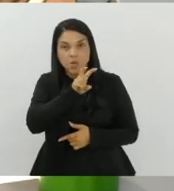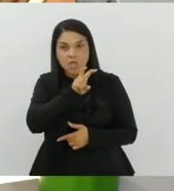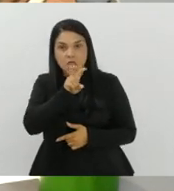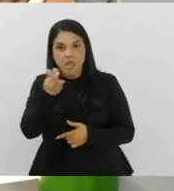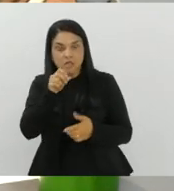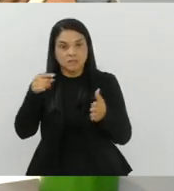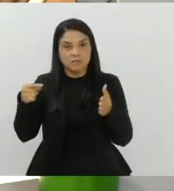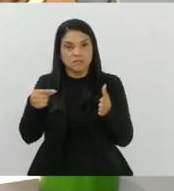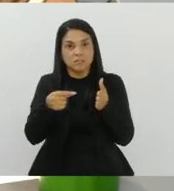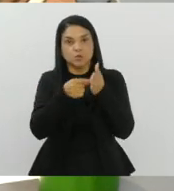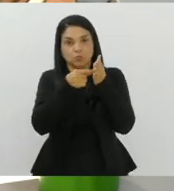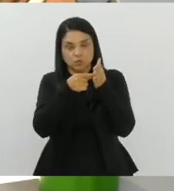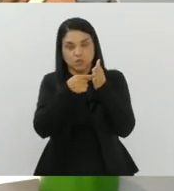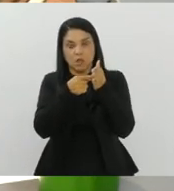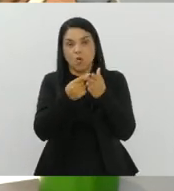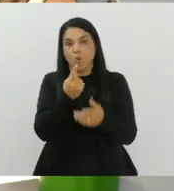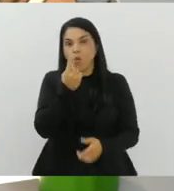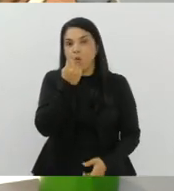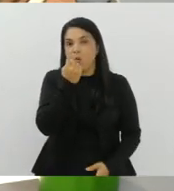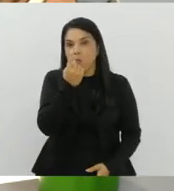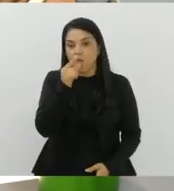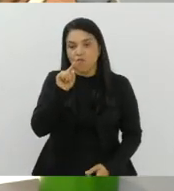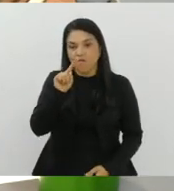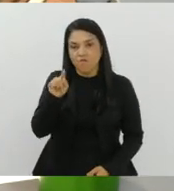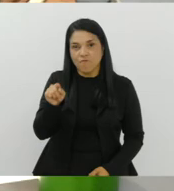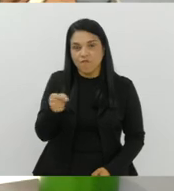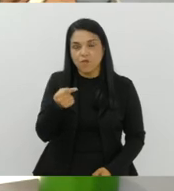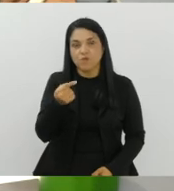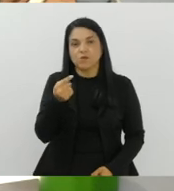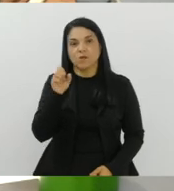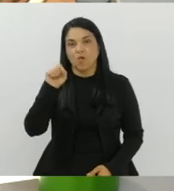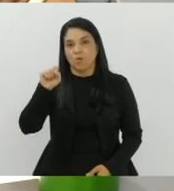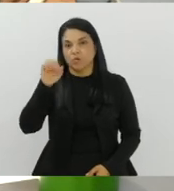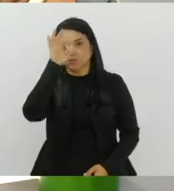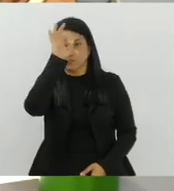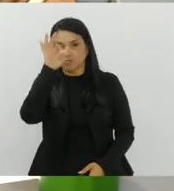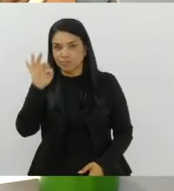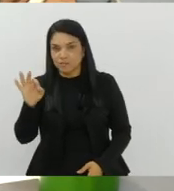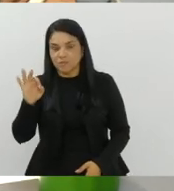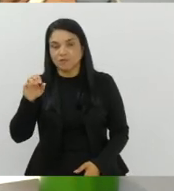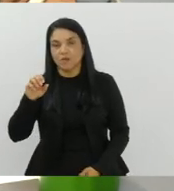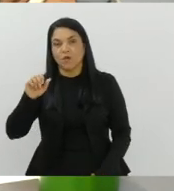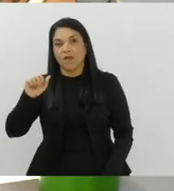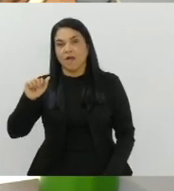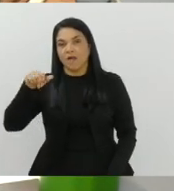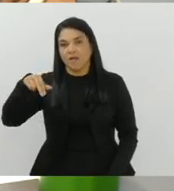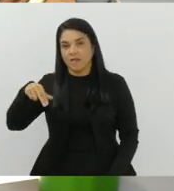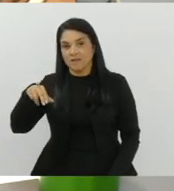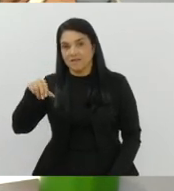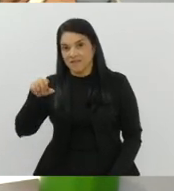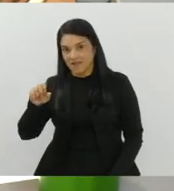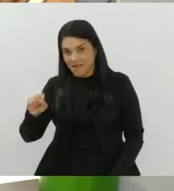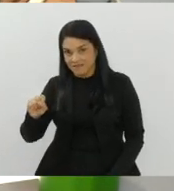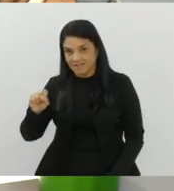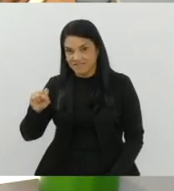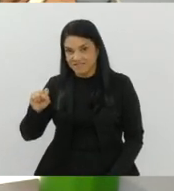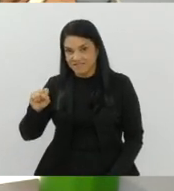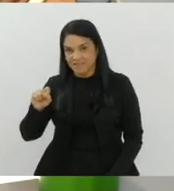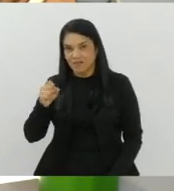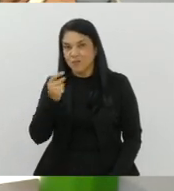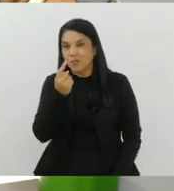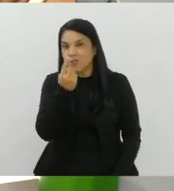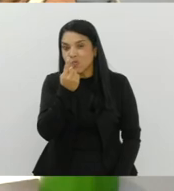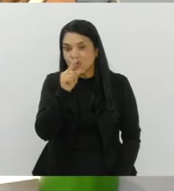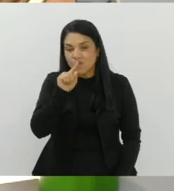7.600, correspondente a 1,8 das denúncias junto ao INSS gerada uma multa, ou seja, 1,8